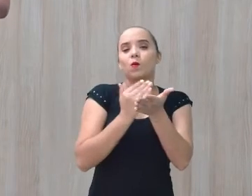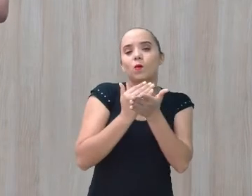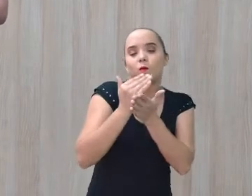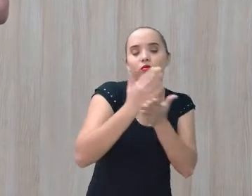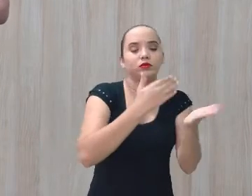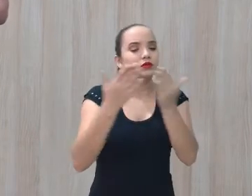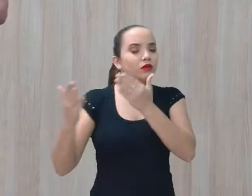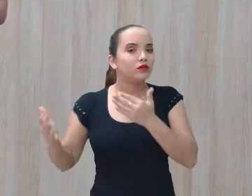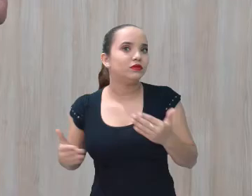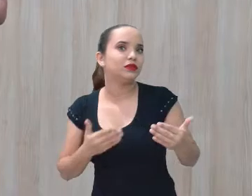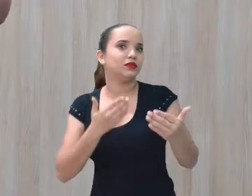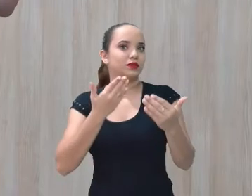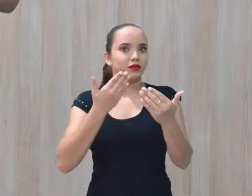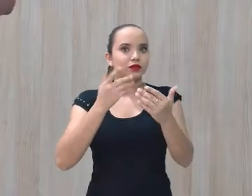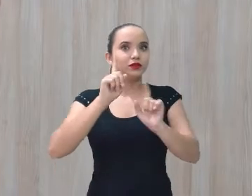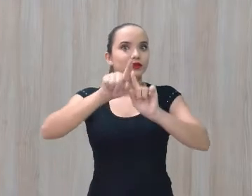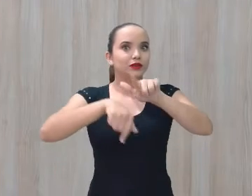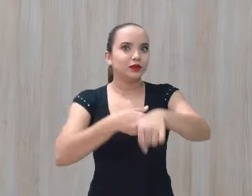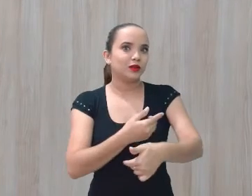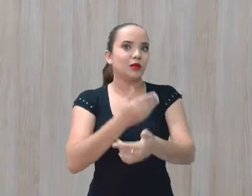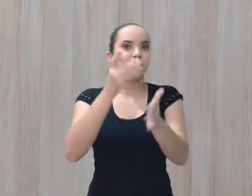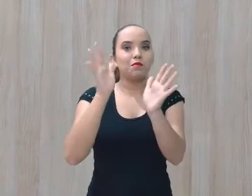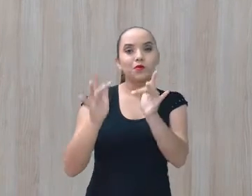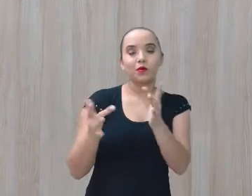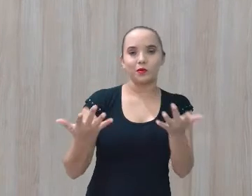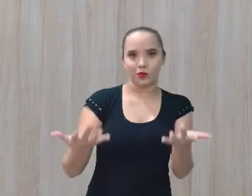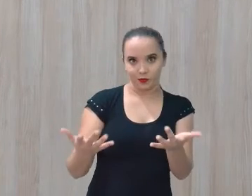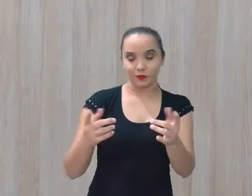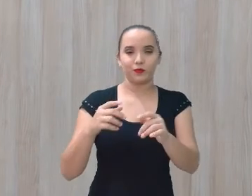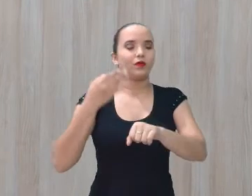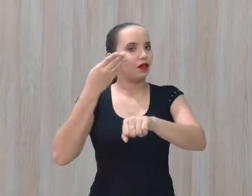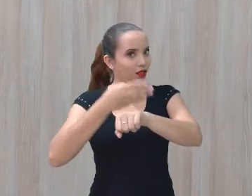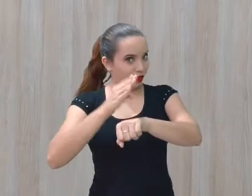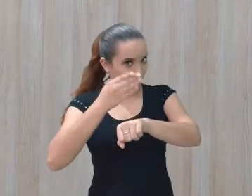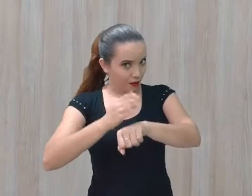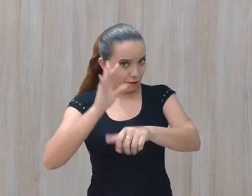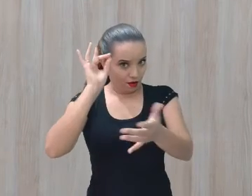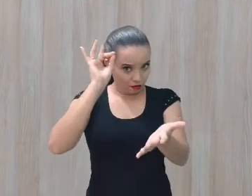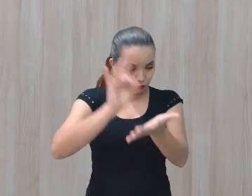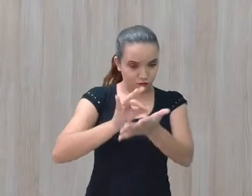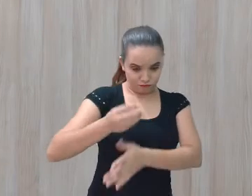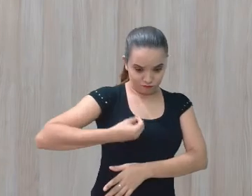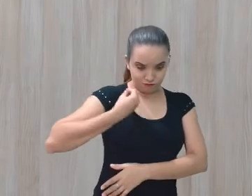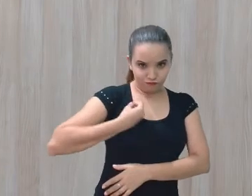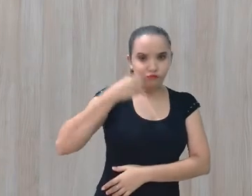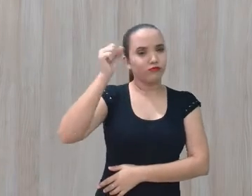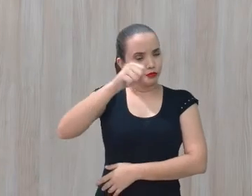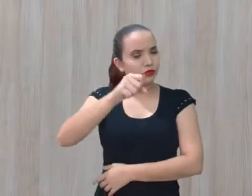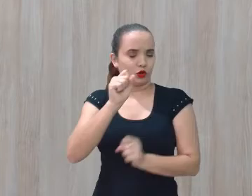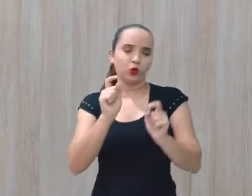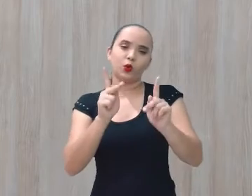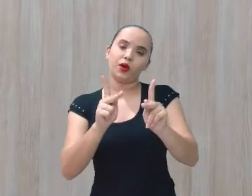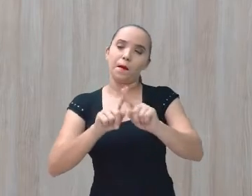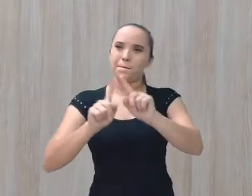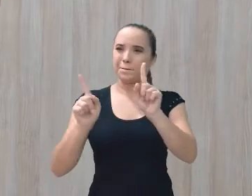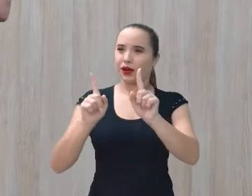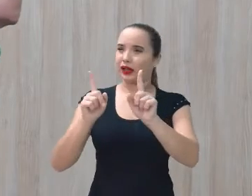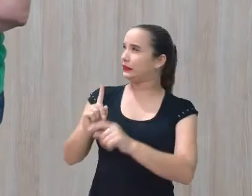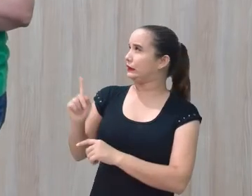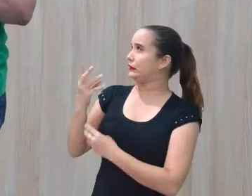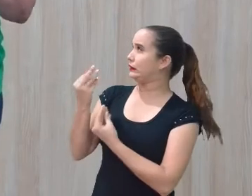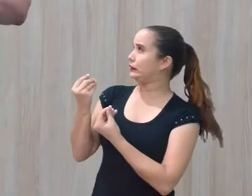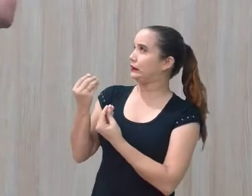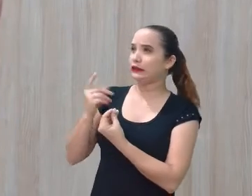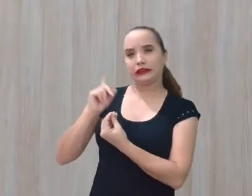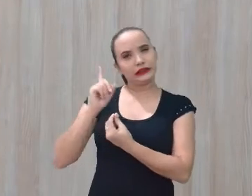Na prática. Na linguagem escrita, não. Na linguagem tá meio Tá farrapeiro, né? esquisito. Farrapeiro. Farrapou aí. O